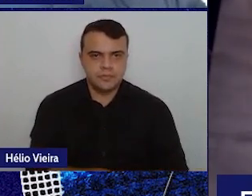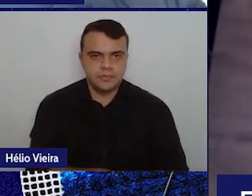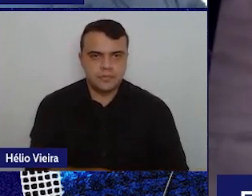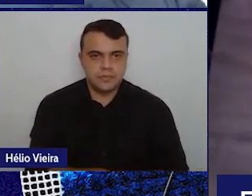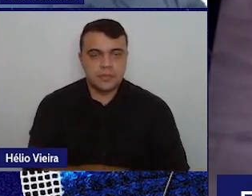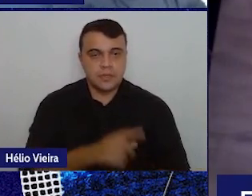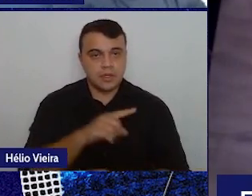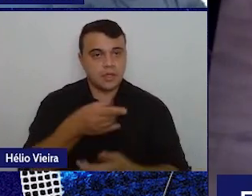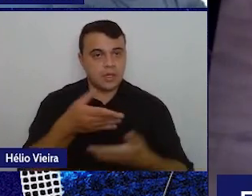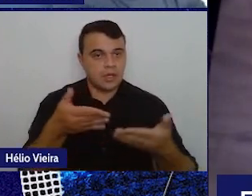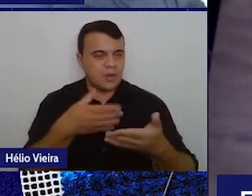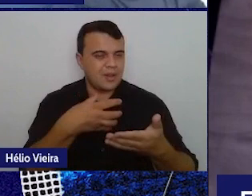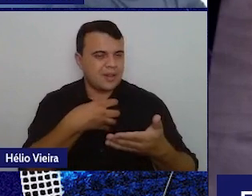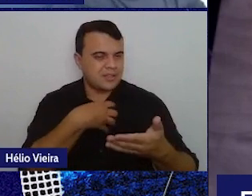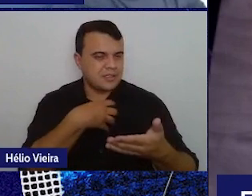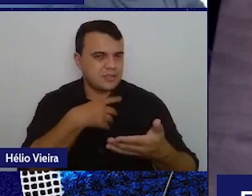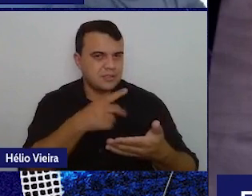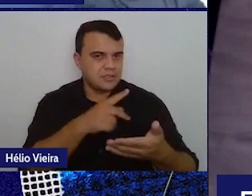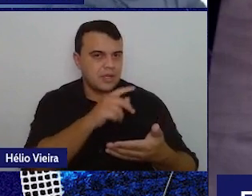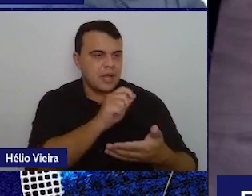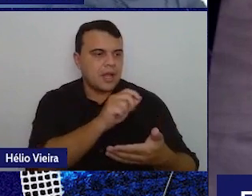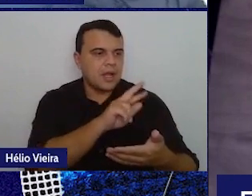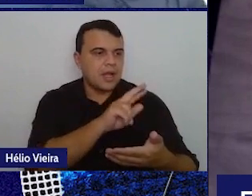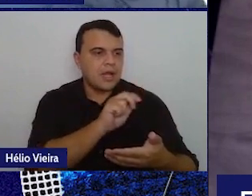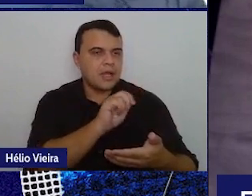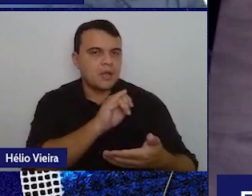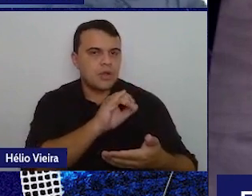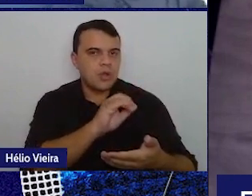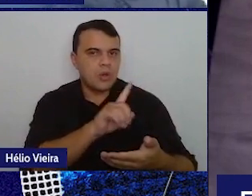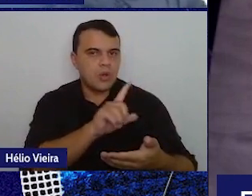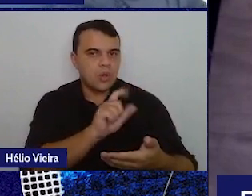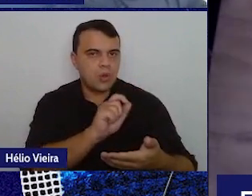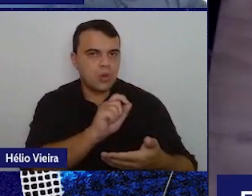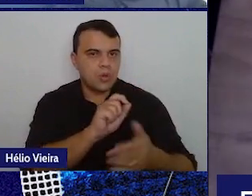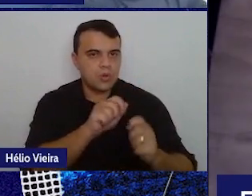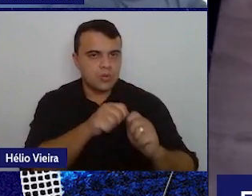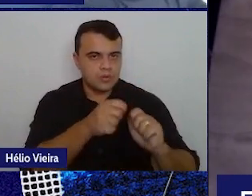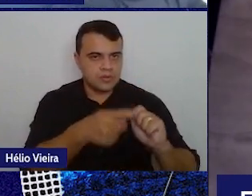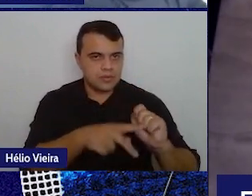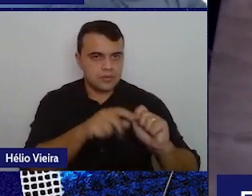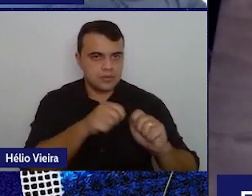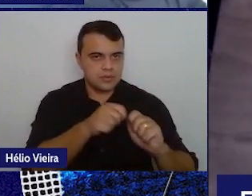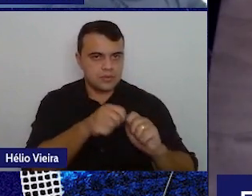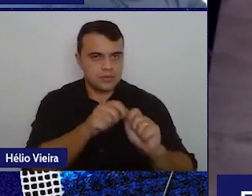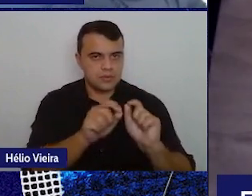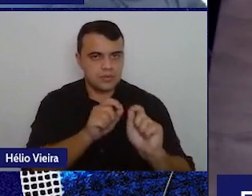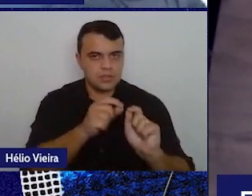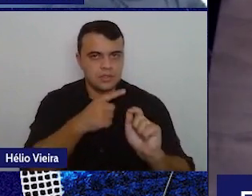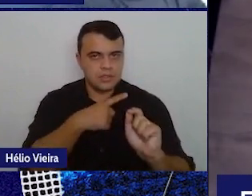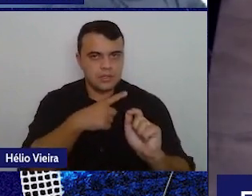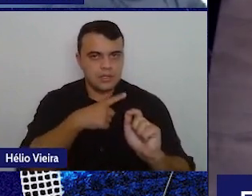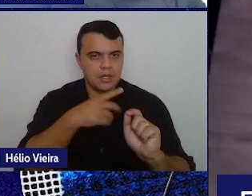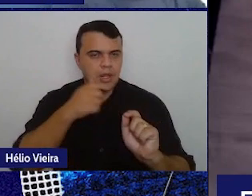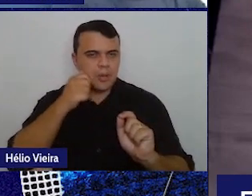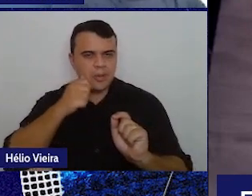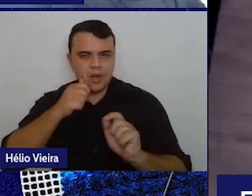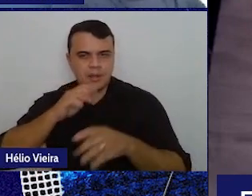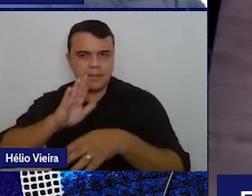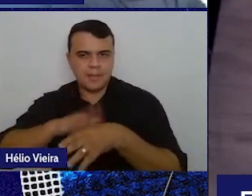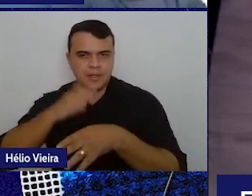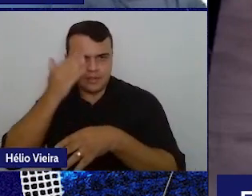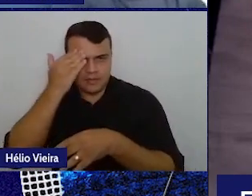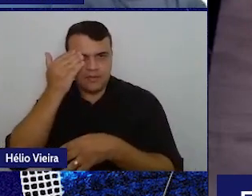uma característica do arraiolo, que as grandes tecelãs se orgulham